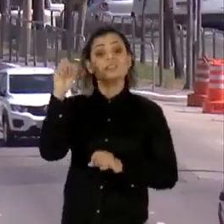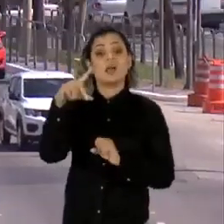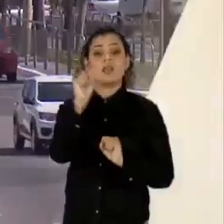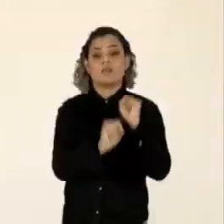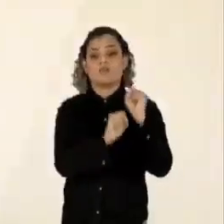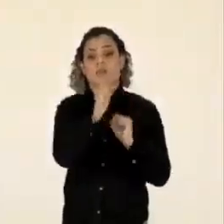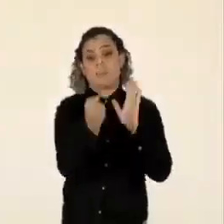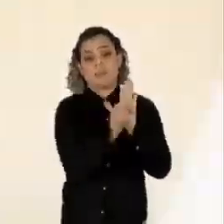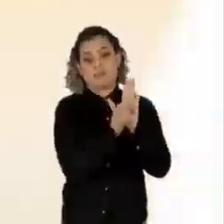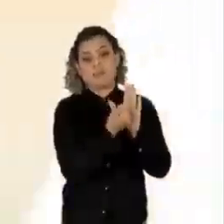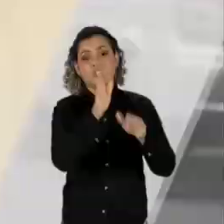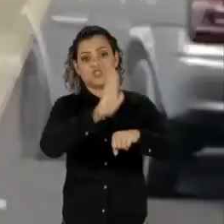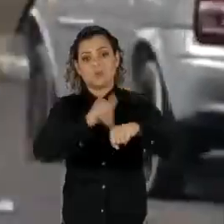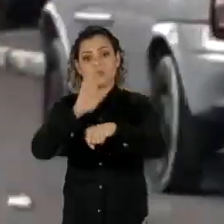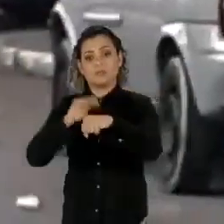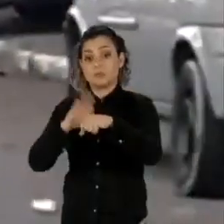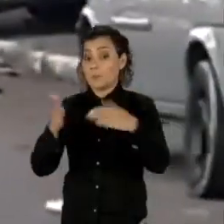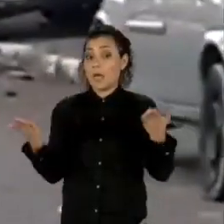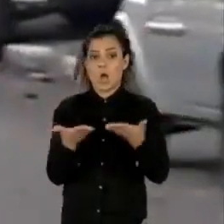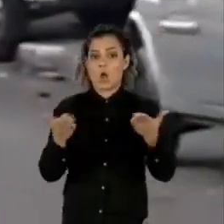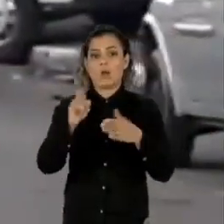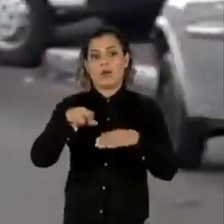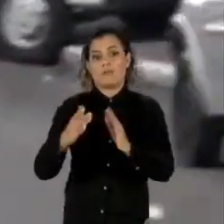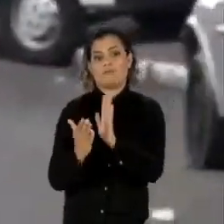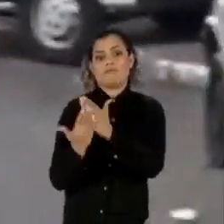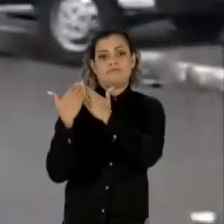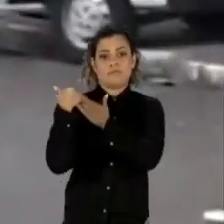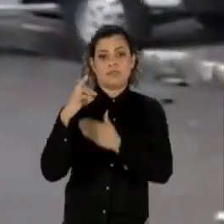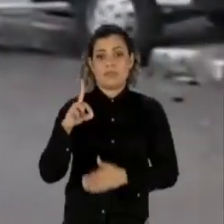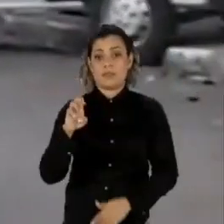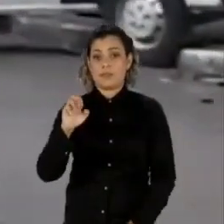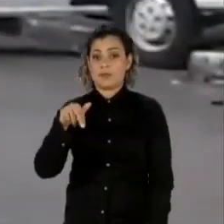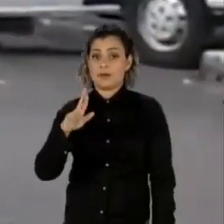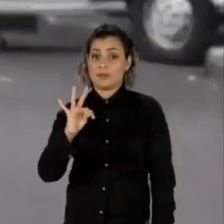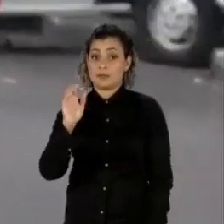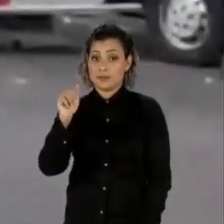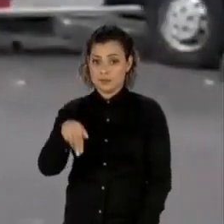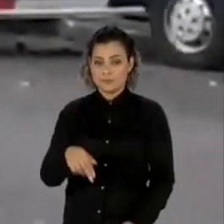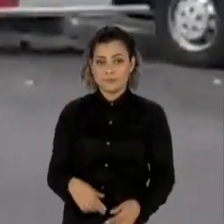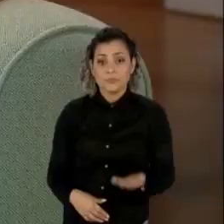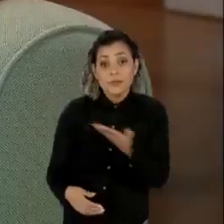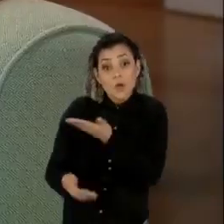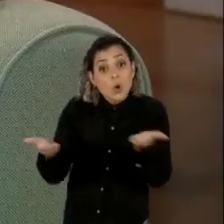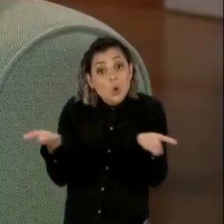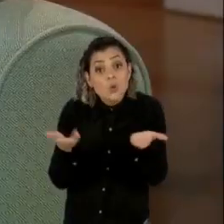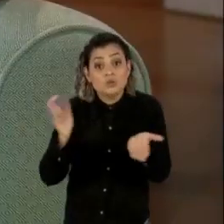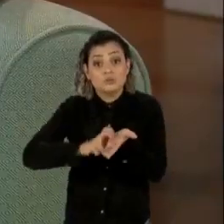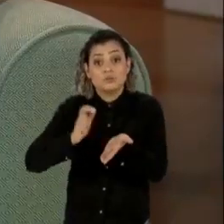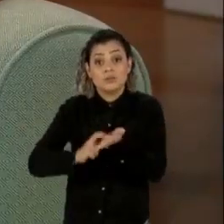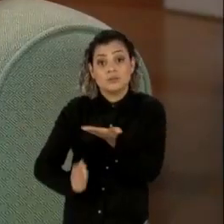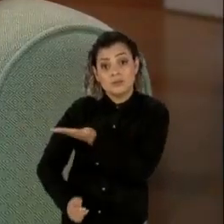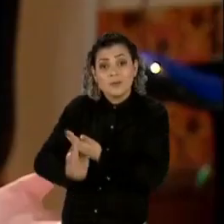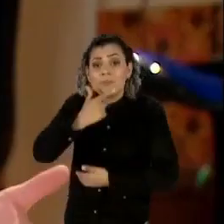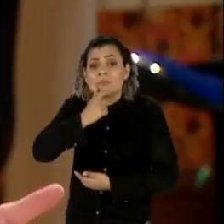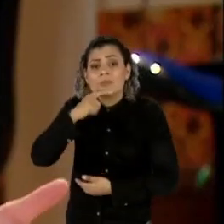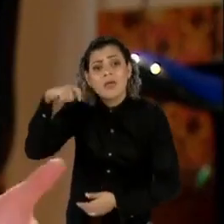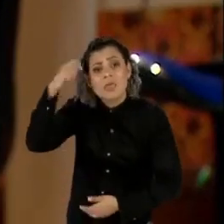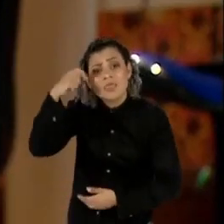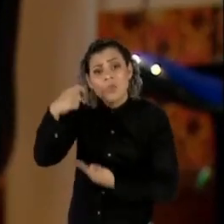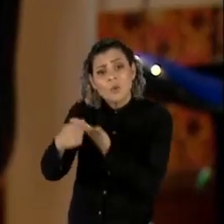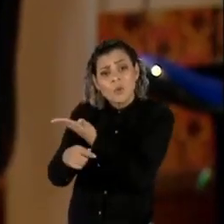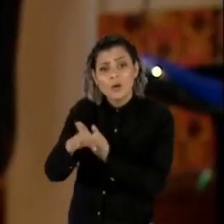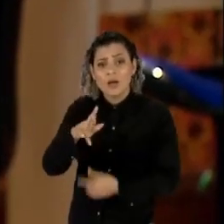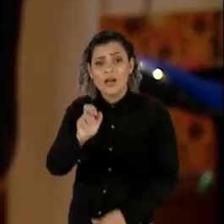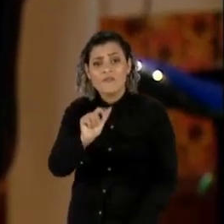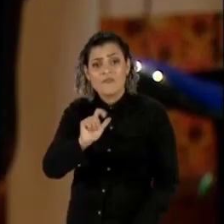para o chamamento a polícia civil de são paulo realizou hoje cedo a reconstituição do assassinato do